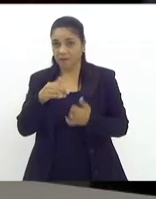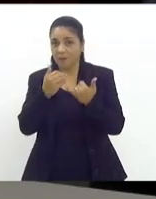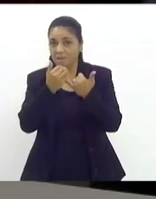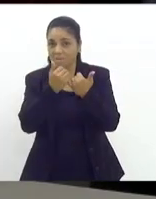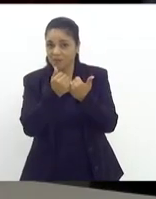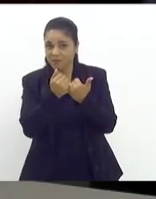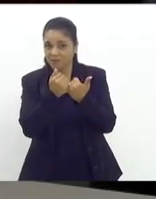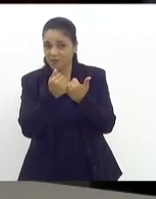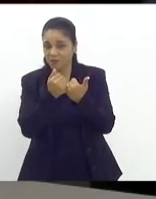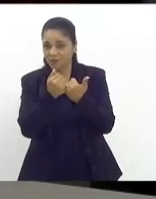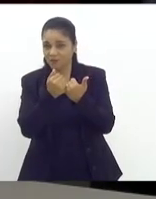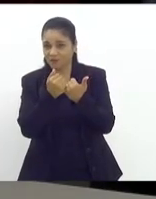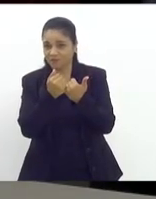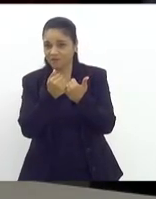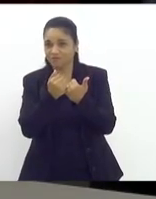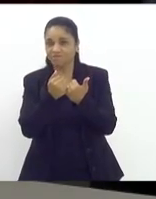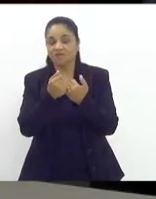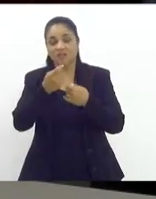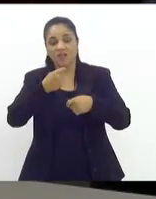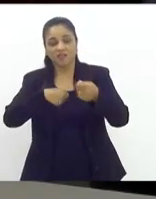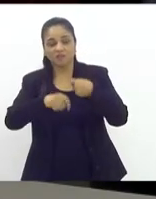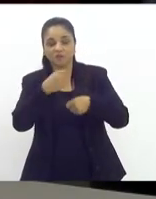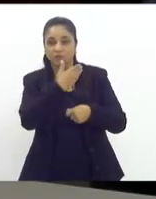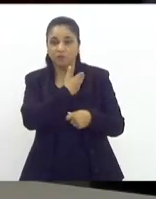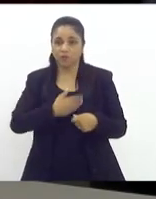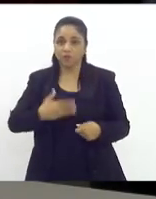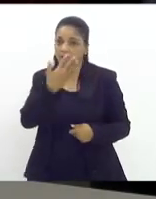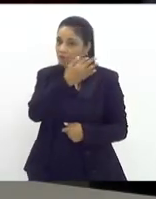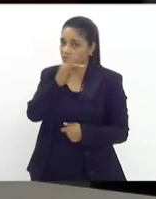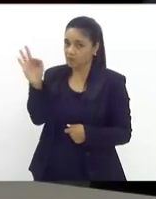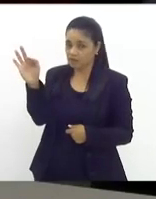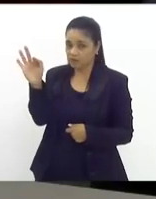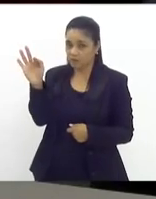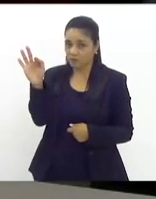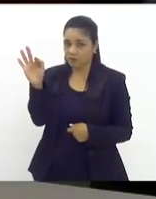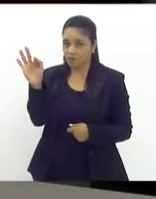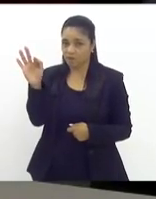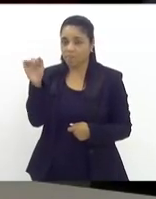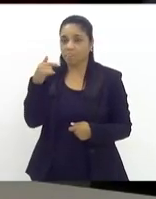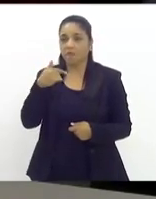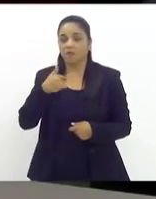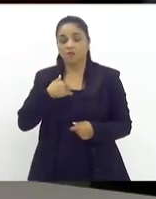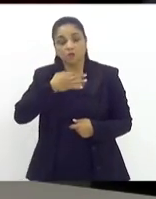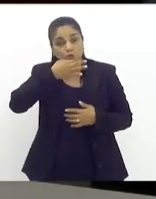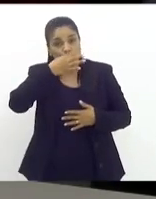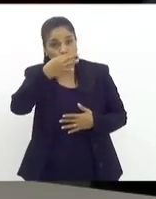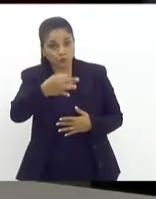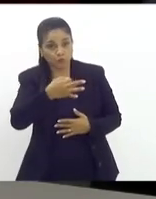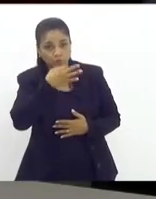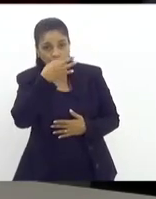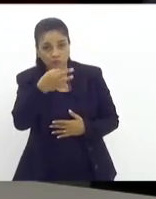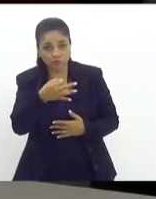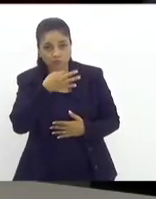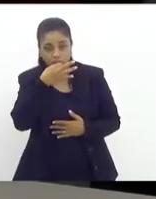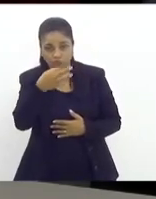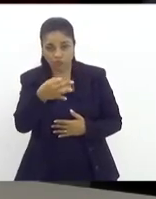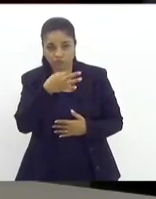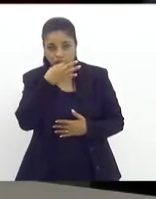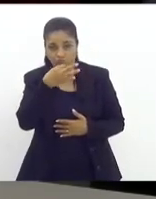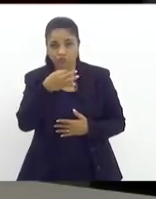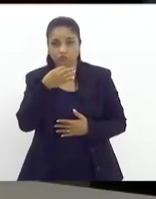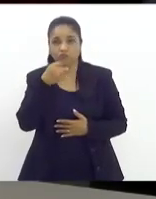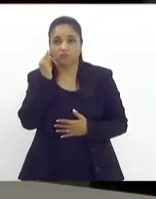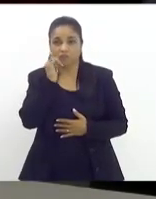que pertence à Administração Pública Indireta Federal. Perfeito. Então, eu sugiro, né, o relator